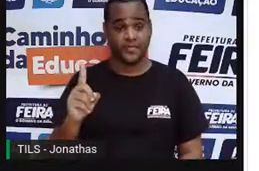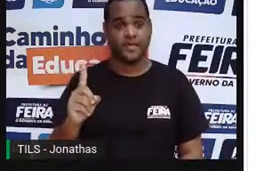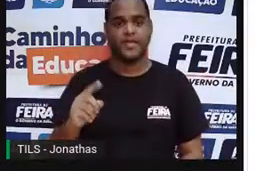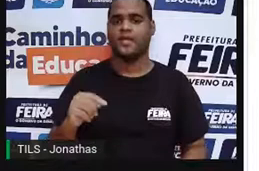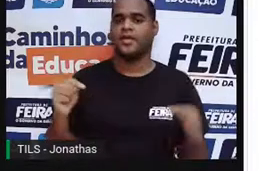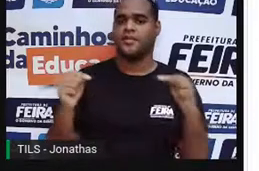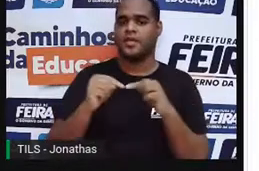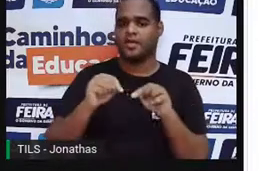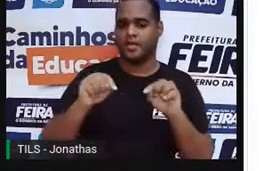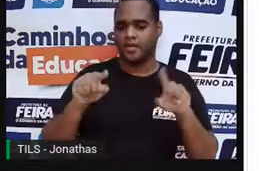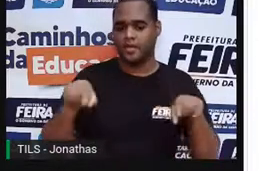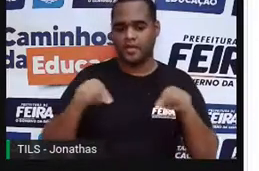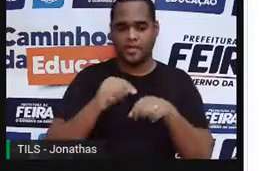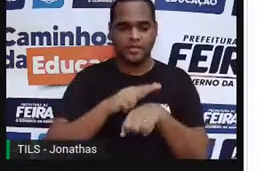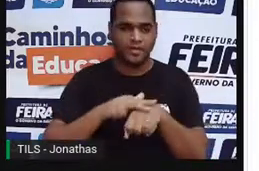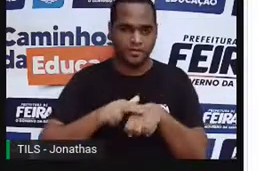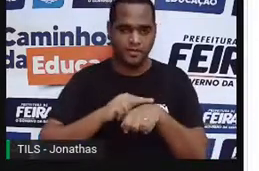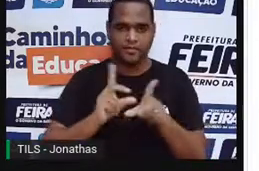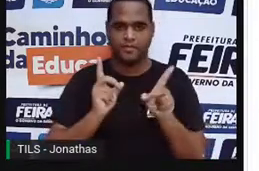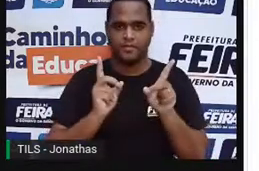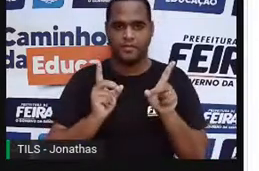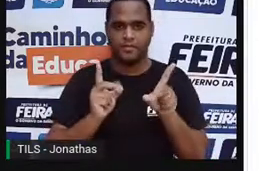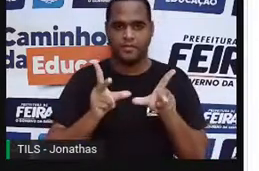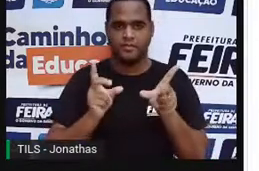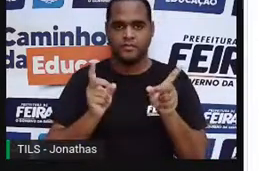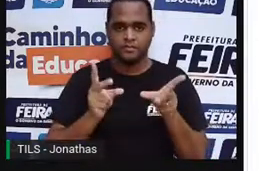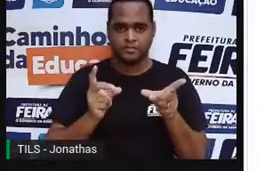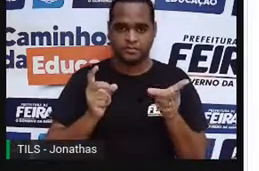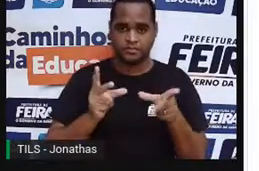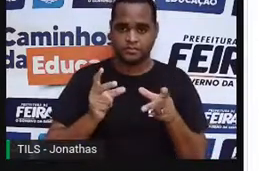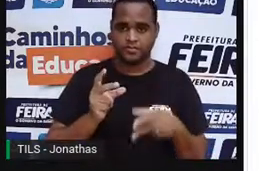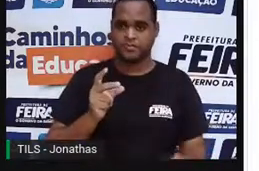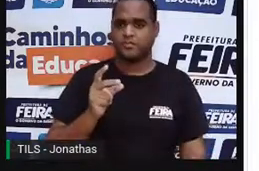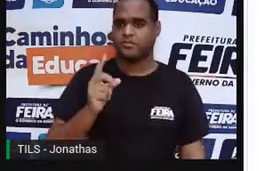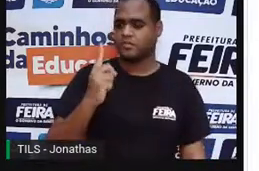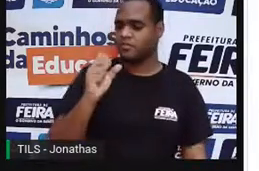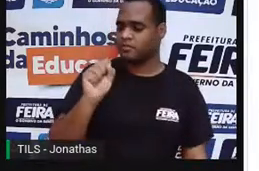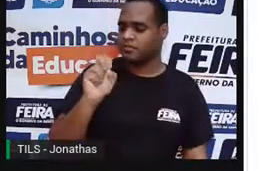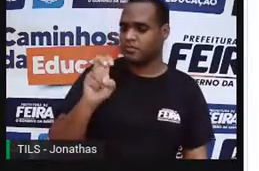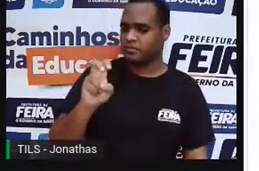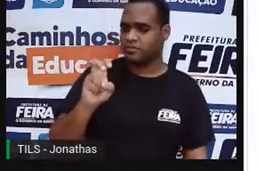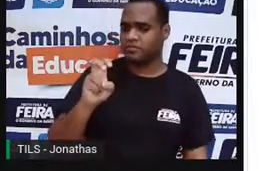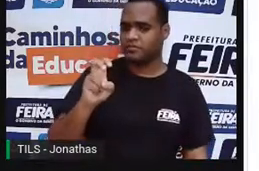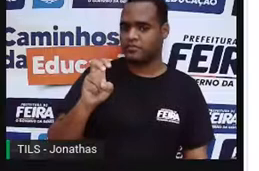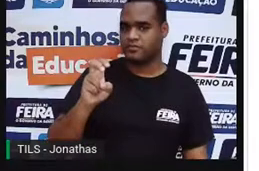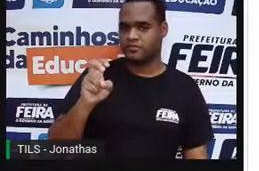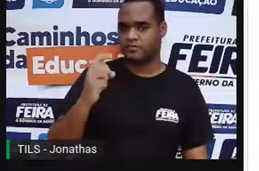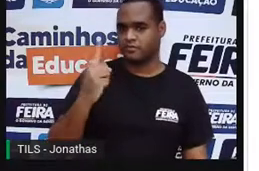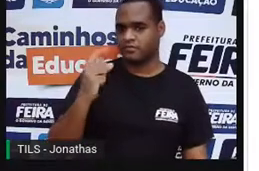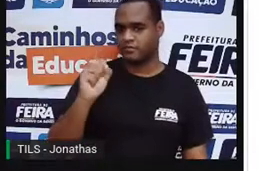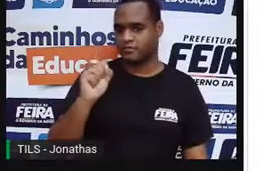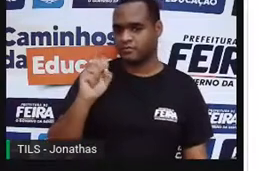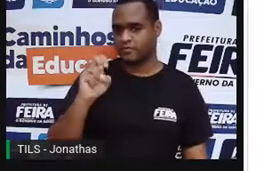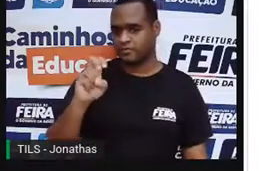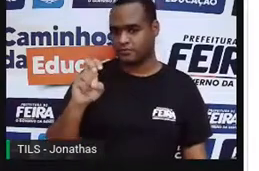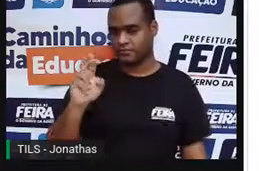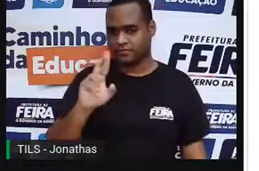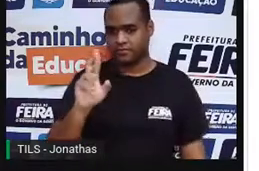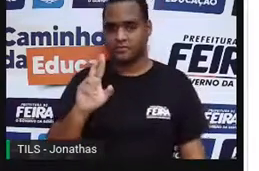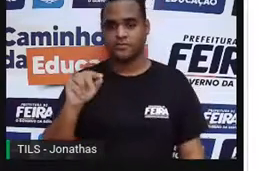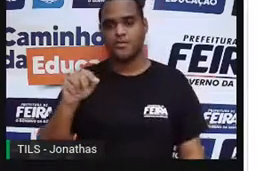e esse terreno vai ser vendido ao preço de 185 reais por metro quadrado